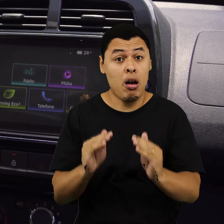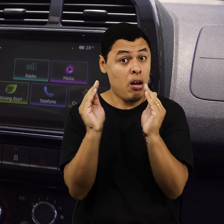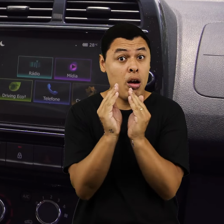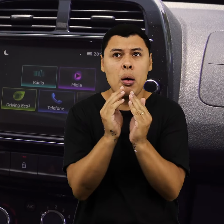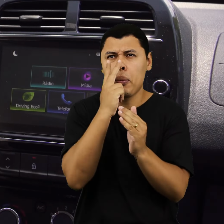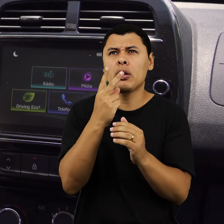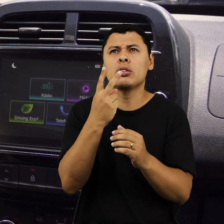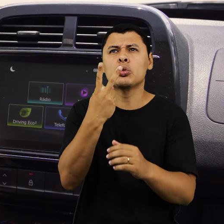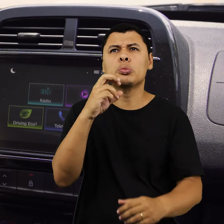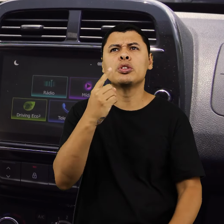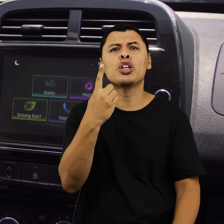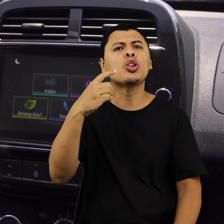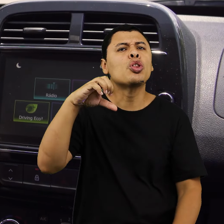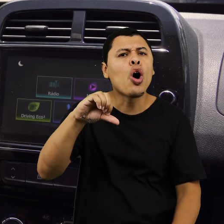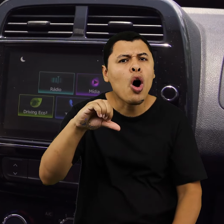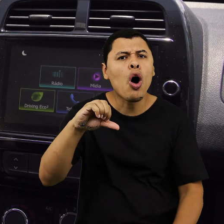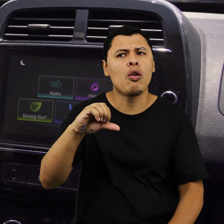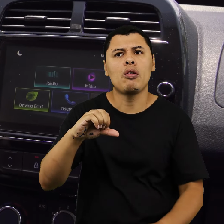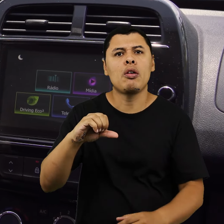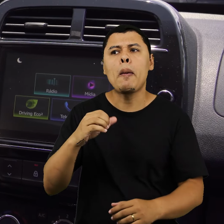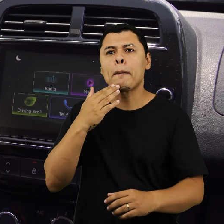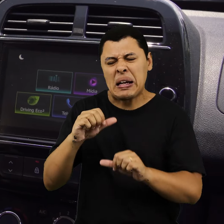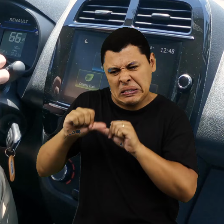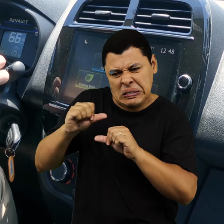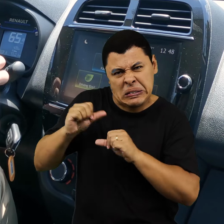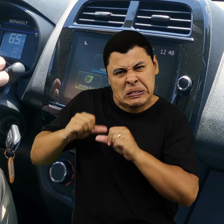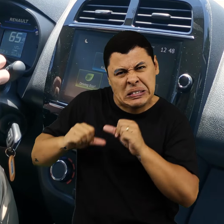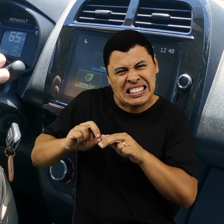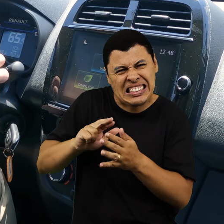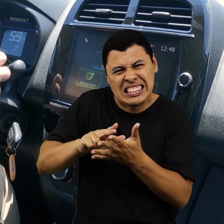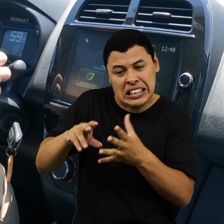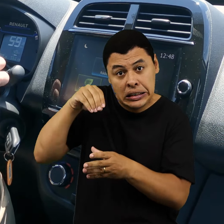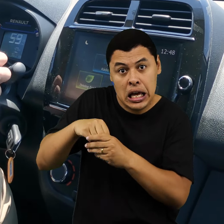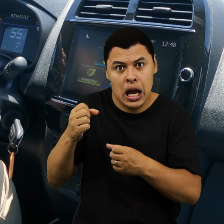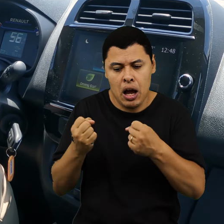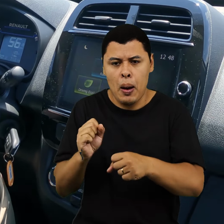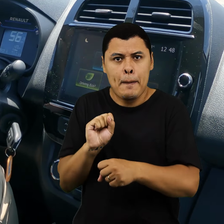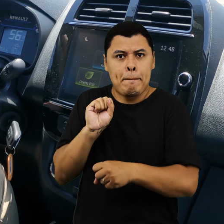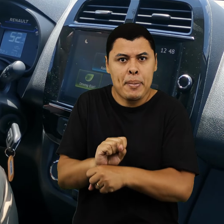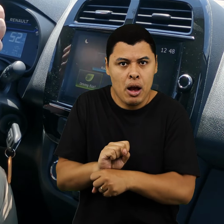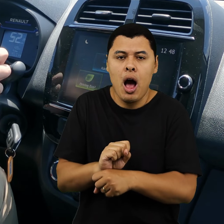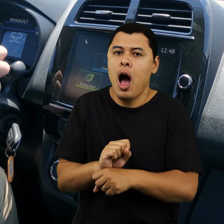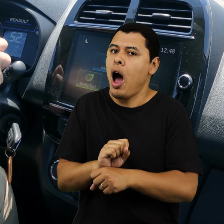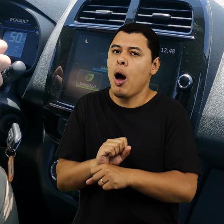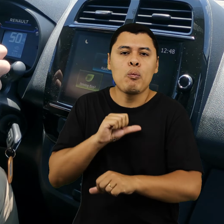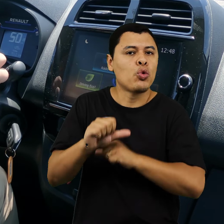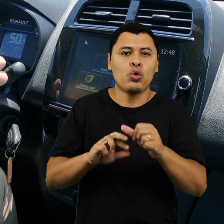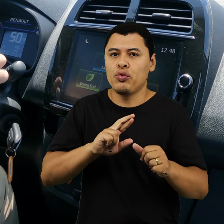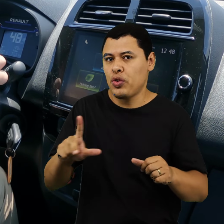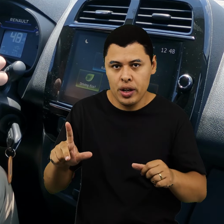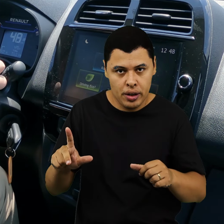em 2019, quando ela introduziu uma série de modificações no carro. Então ele ganhou um outro servofreio, ganhou